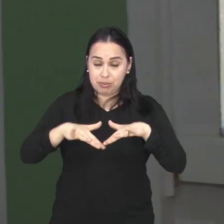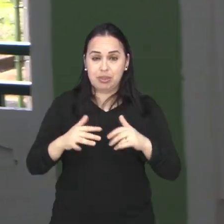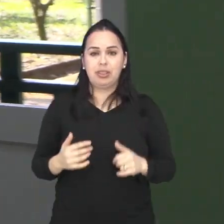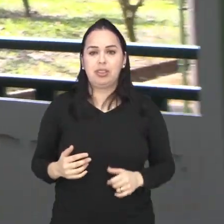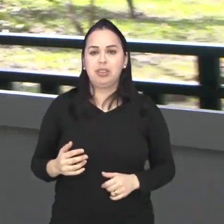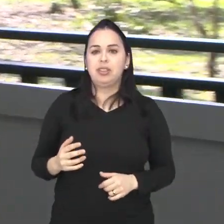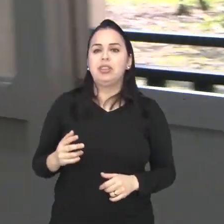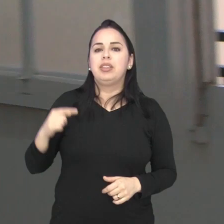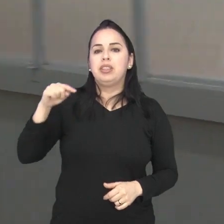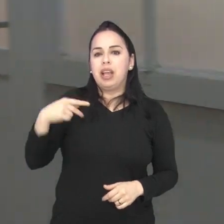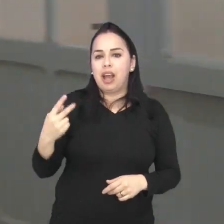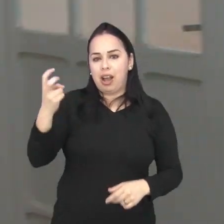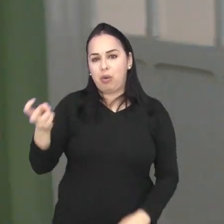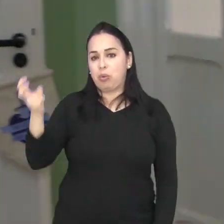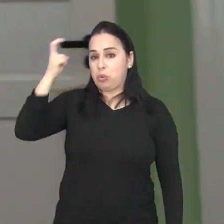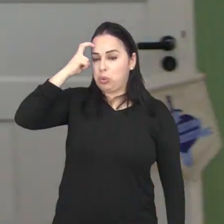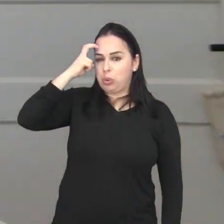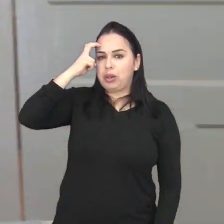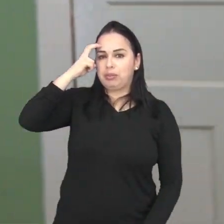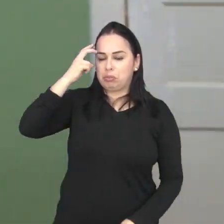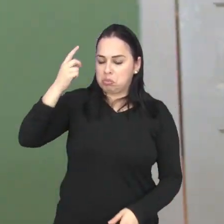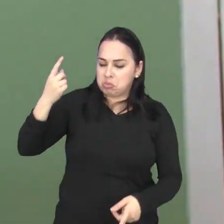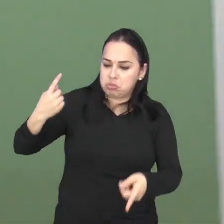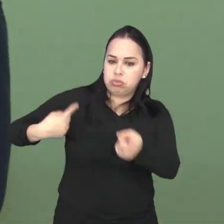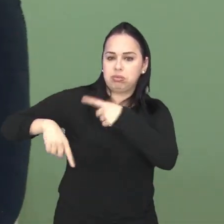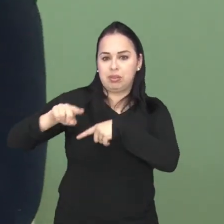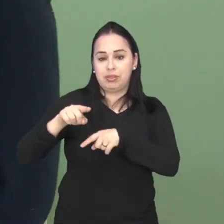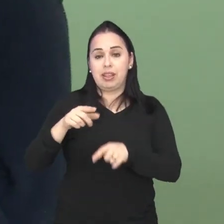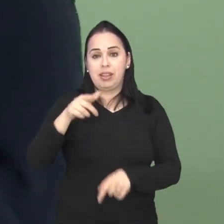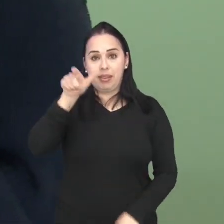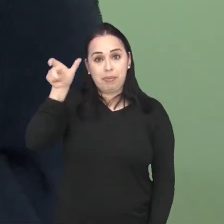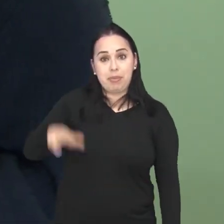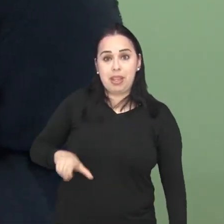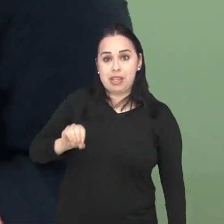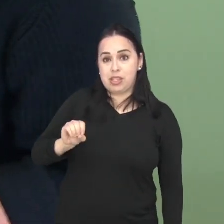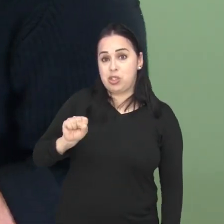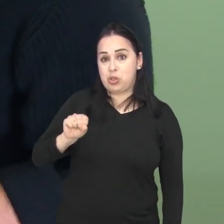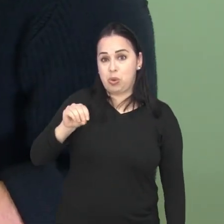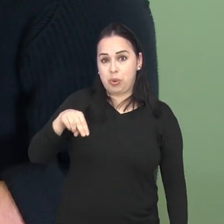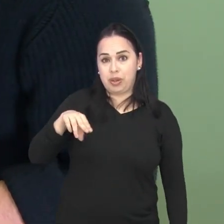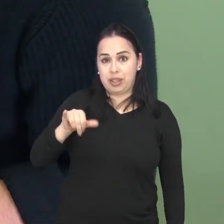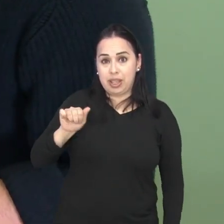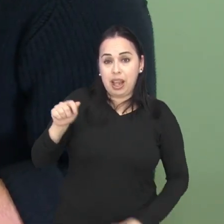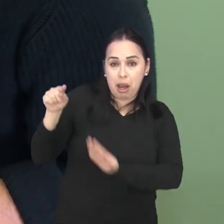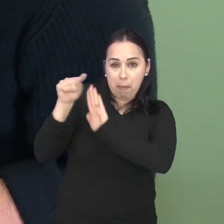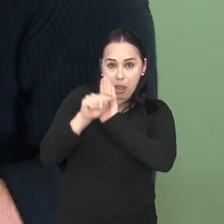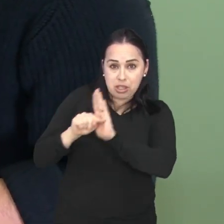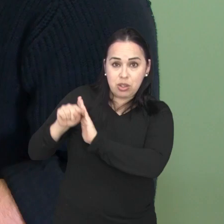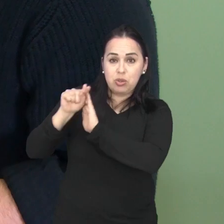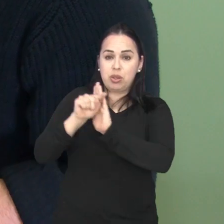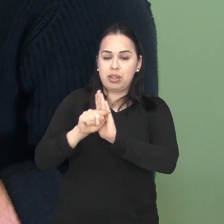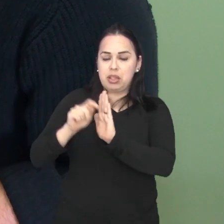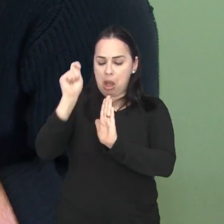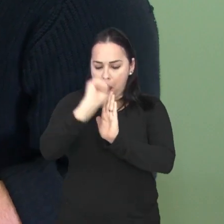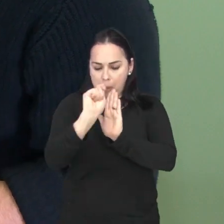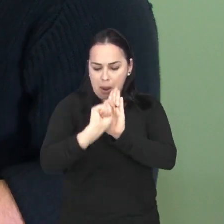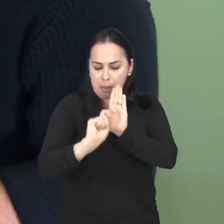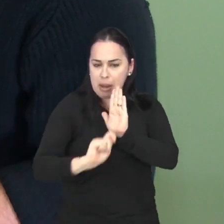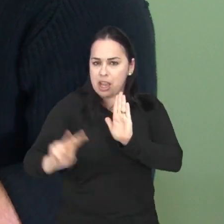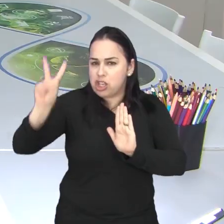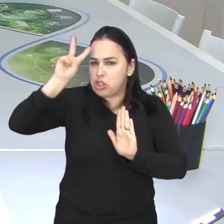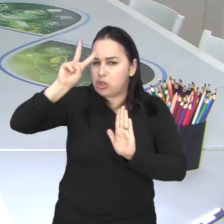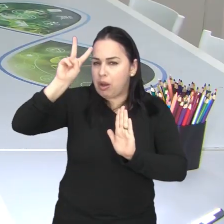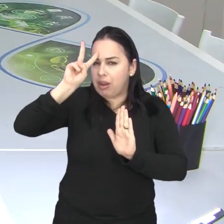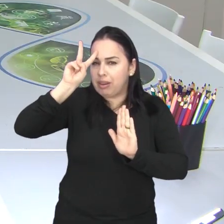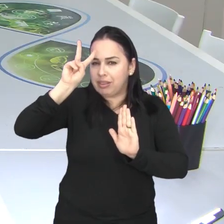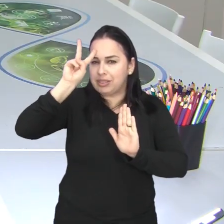expressão. E a cultura regional continua evoluindo a cada dia. A Sônia é pesquisadora e registra as histórias e tradições de São